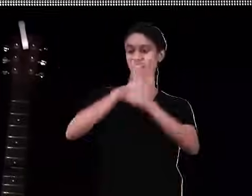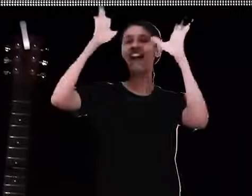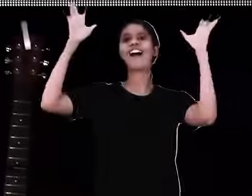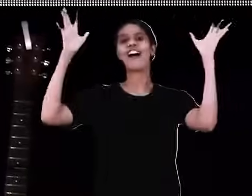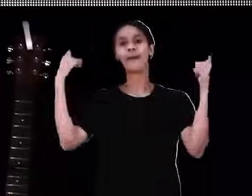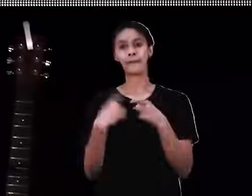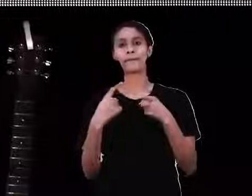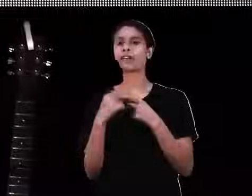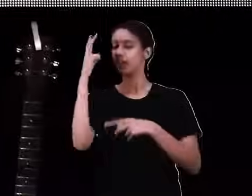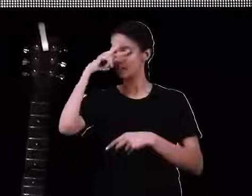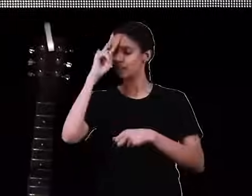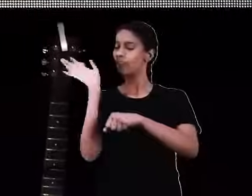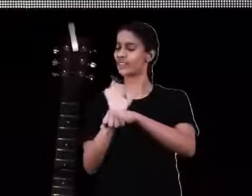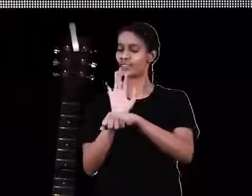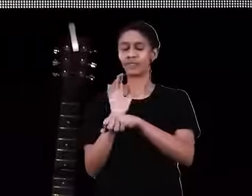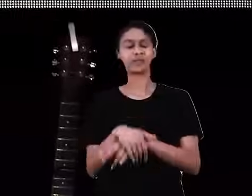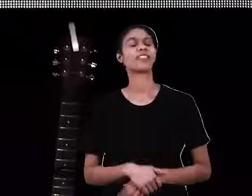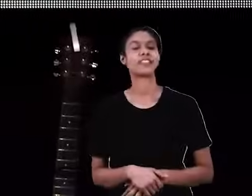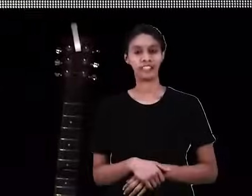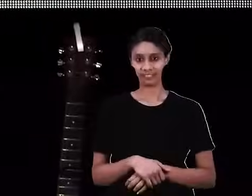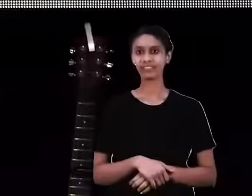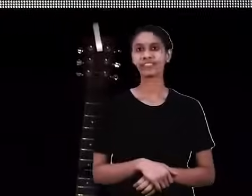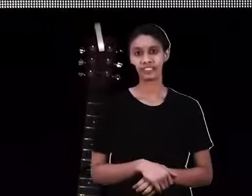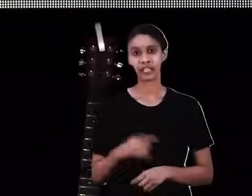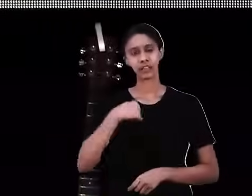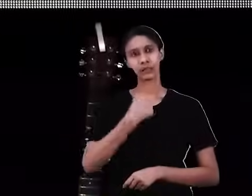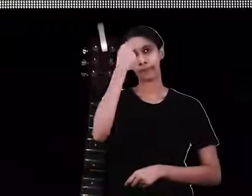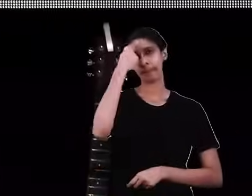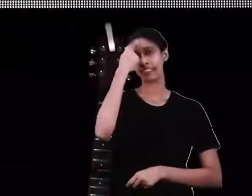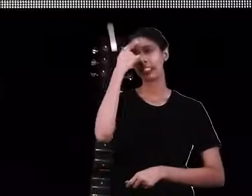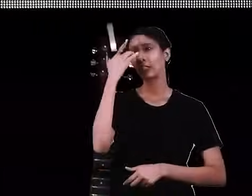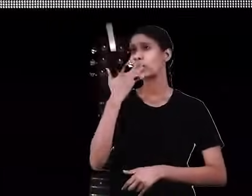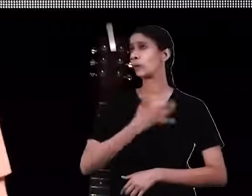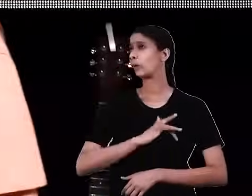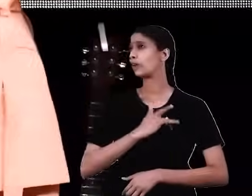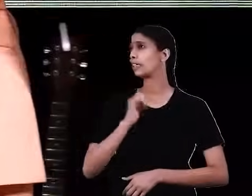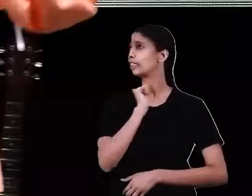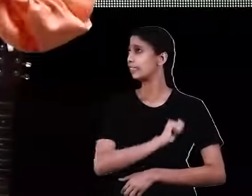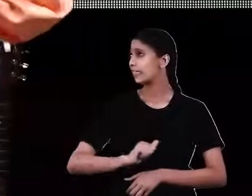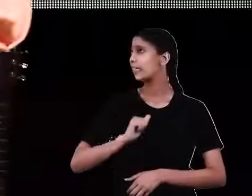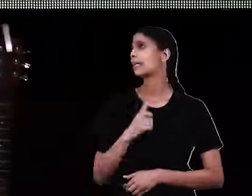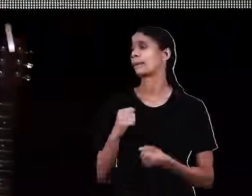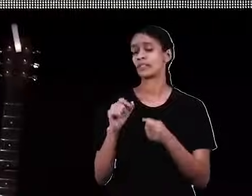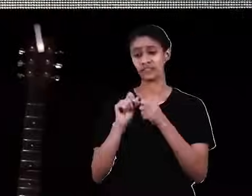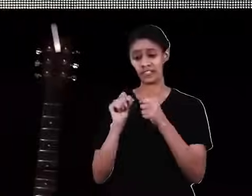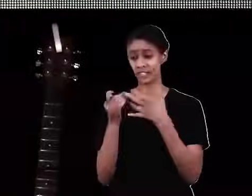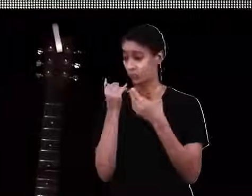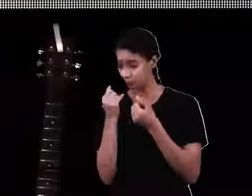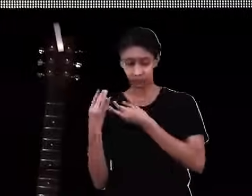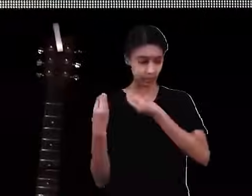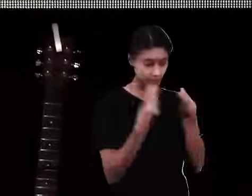as histórias são cinematográficas, não é à toa, gente. A gente pensa, coitada da Abigail, a bicha teve que ter um jogo de cintura, fez comida, manda